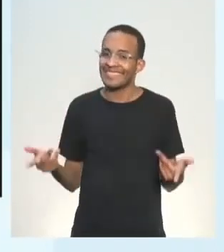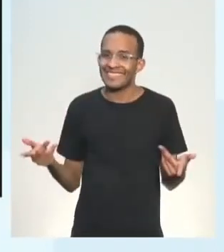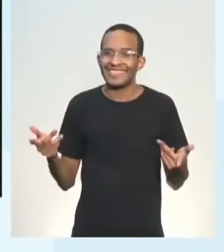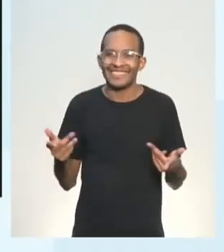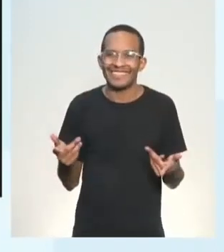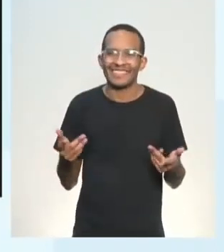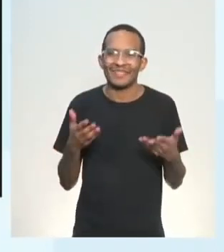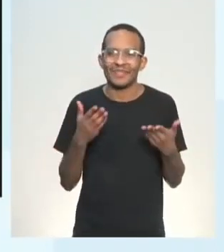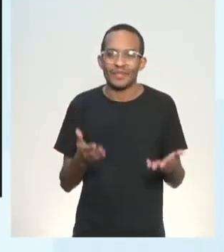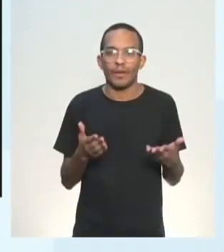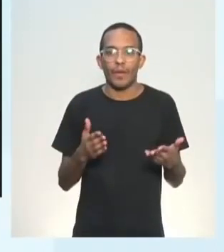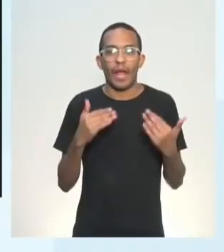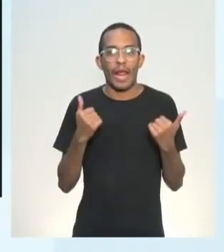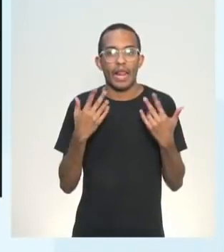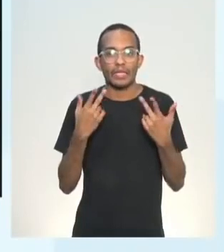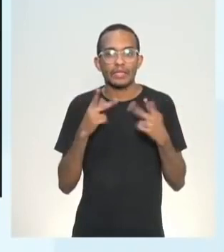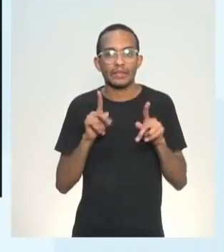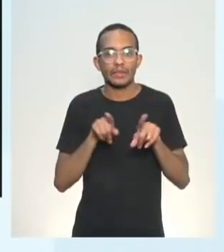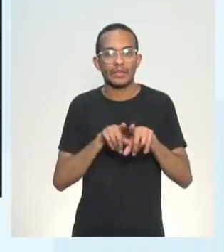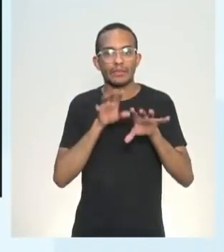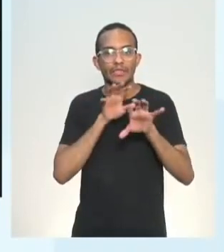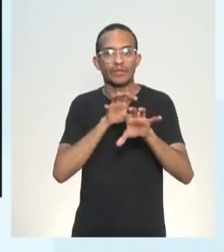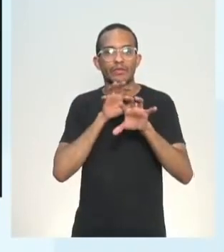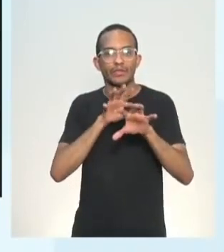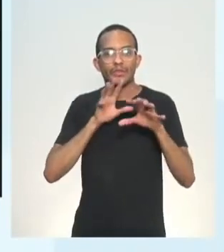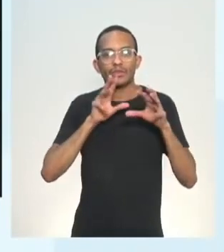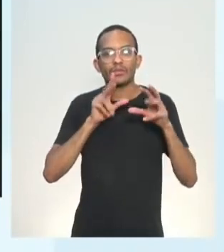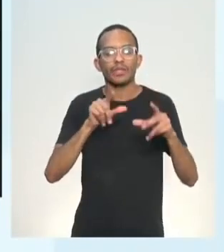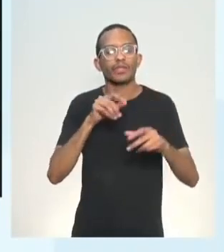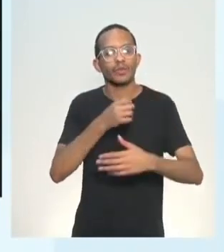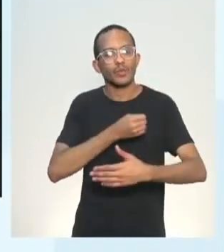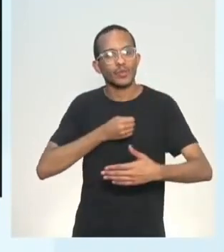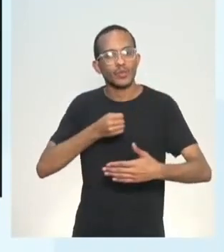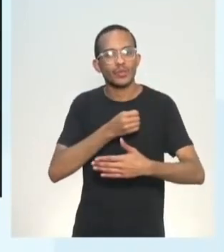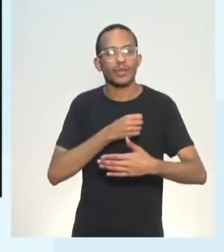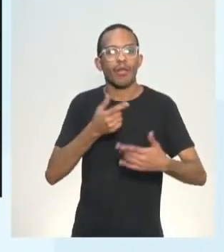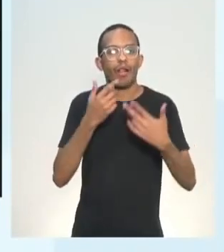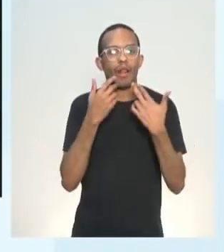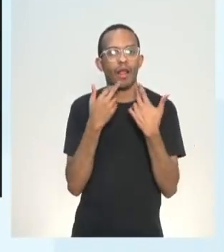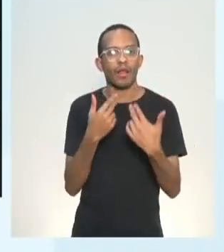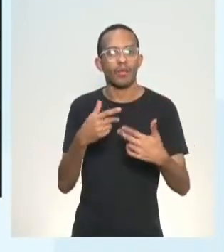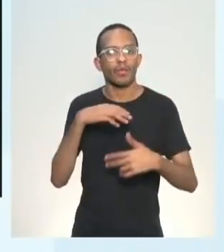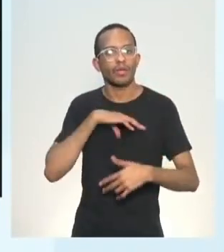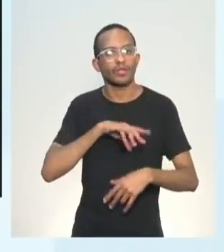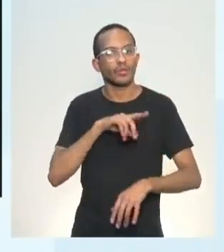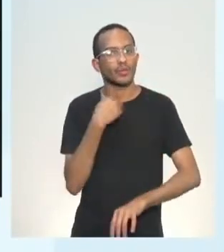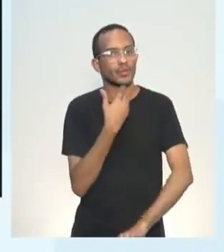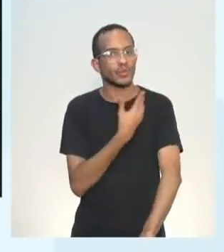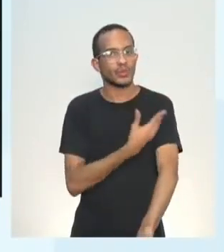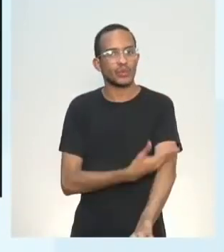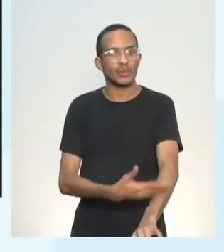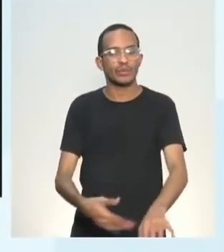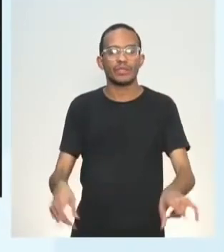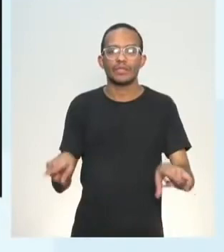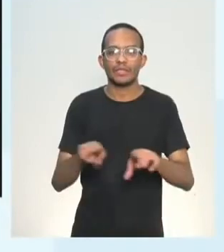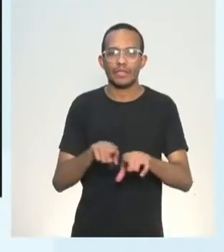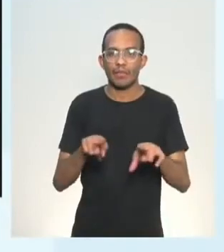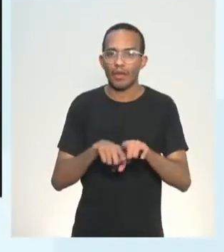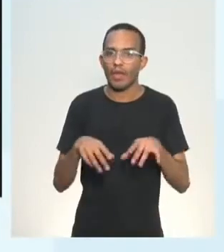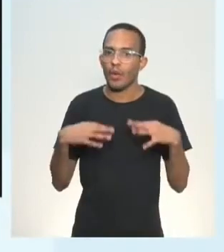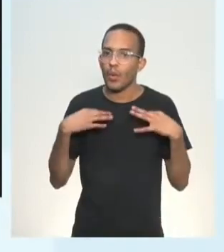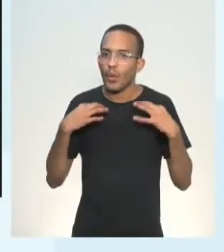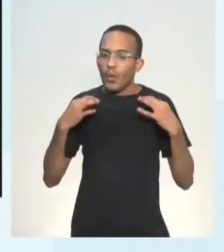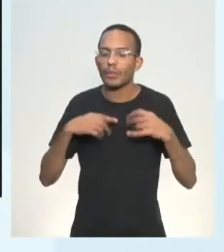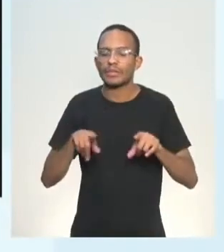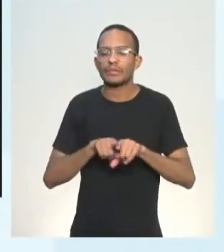Então, além disso, eles influenciam totalmente a nossa culinária, a nossa linguagem, os nossos costumes também, né? O